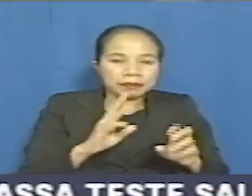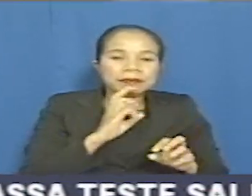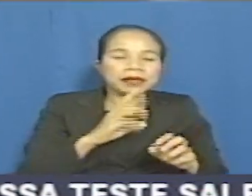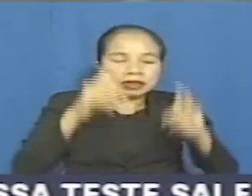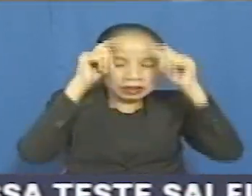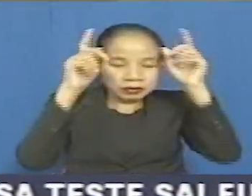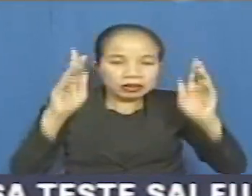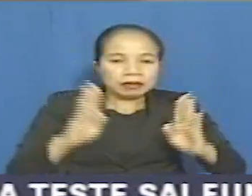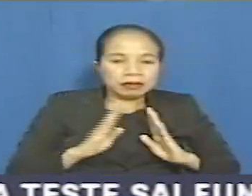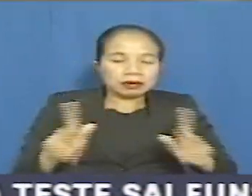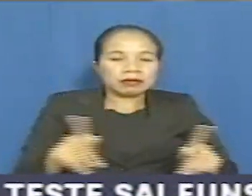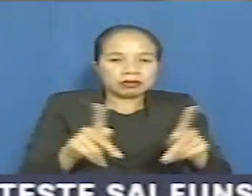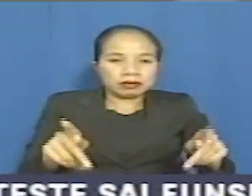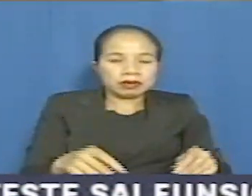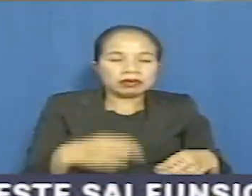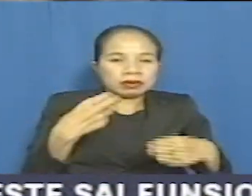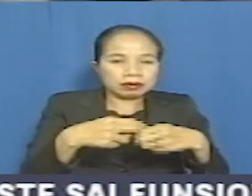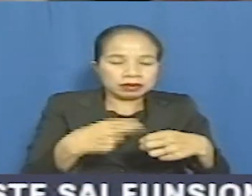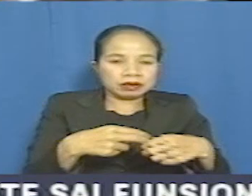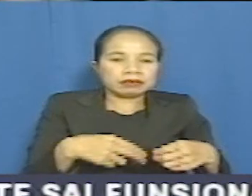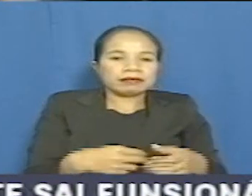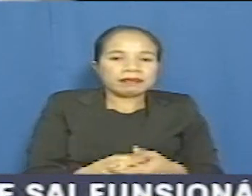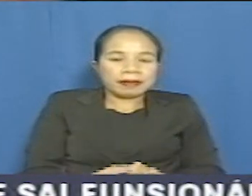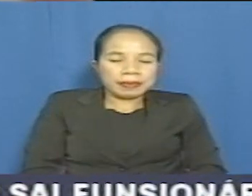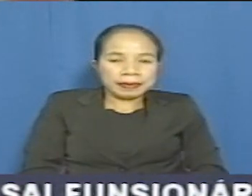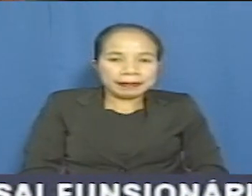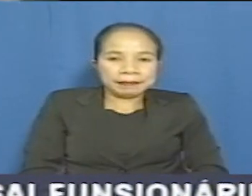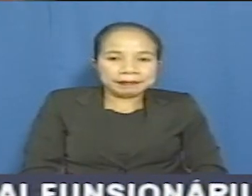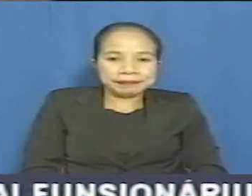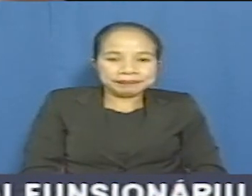antecipa situação emergência Sira. Ezequiel Freitas, Lucas Monteiro, RTTL.